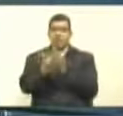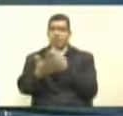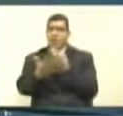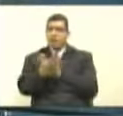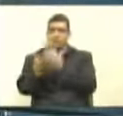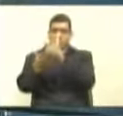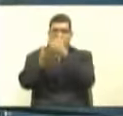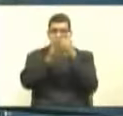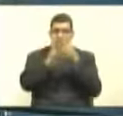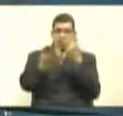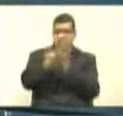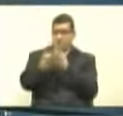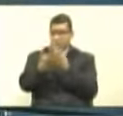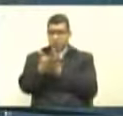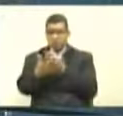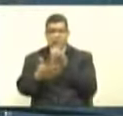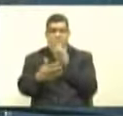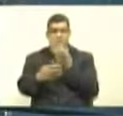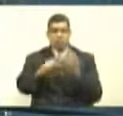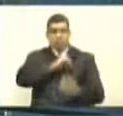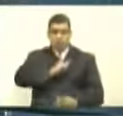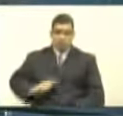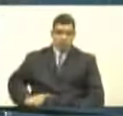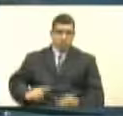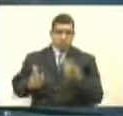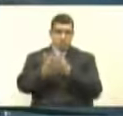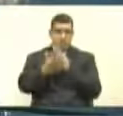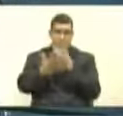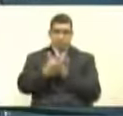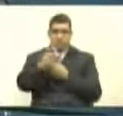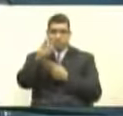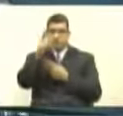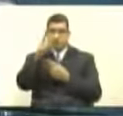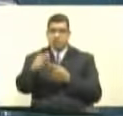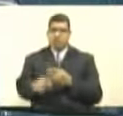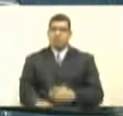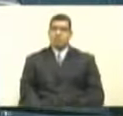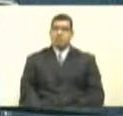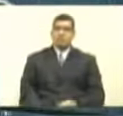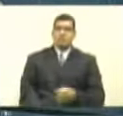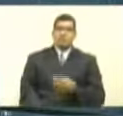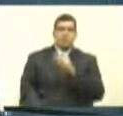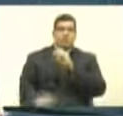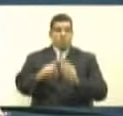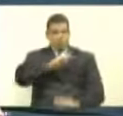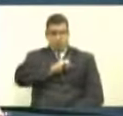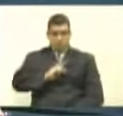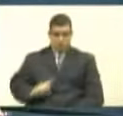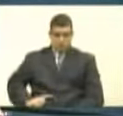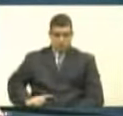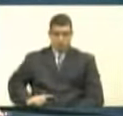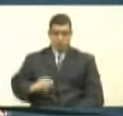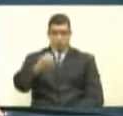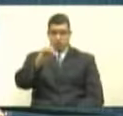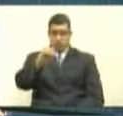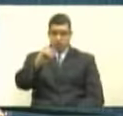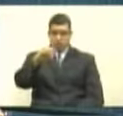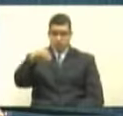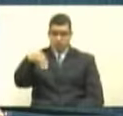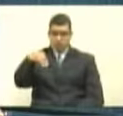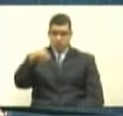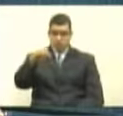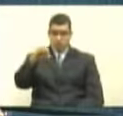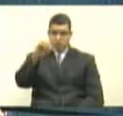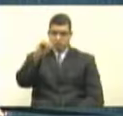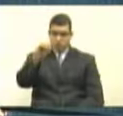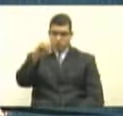tiro. O governador Omar Aziz errou o tiro. O governador Omar Aziz, na verdade, nesse